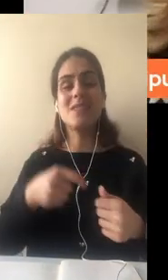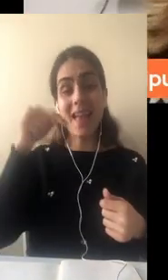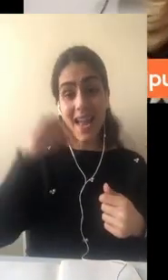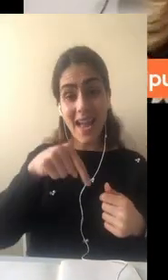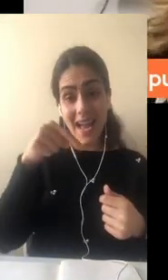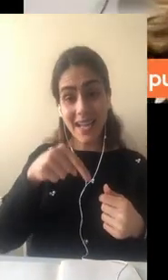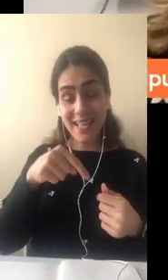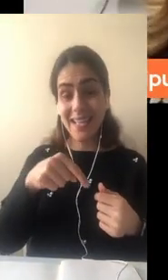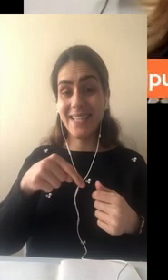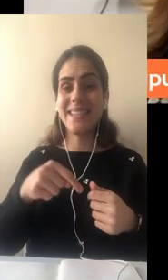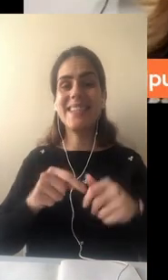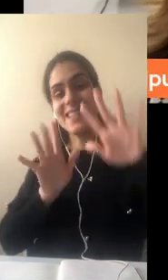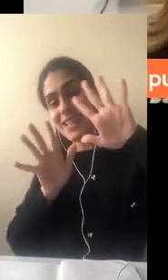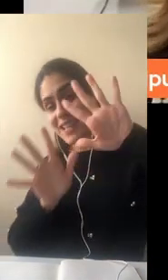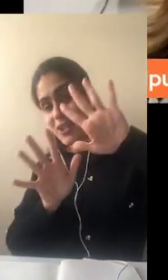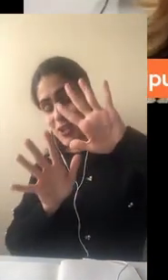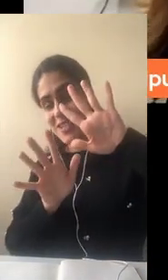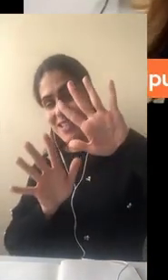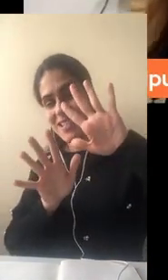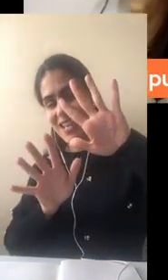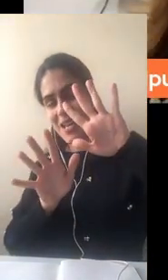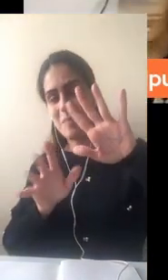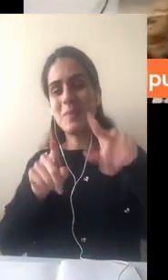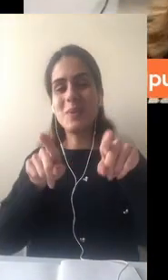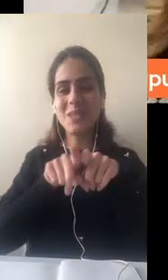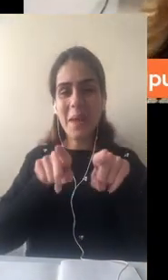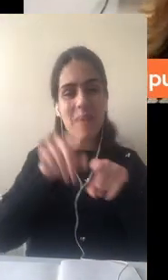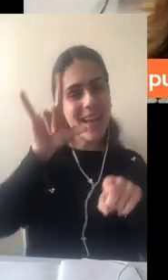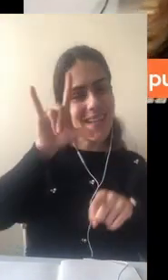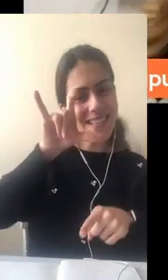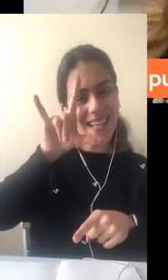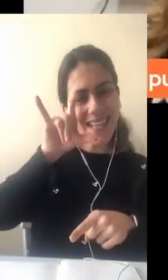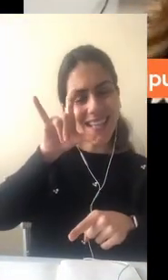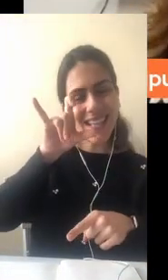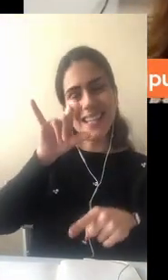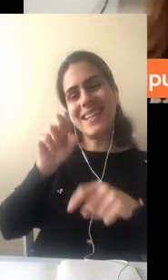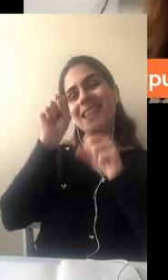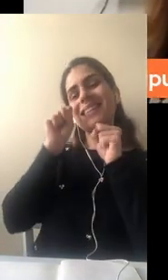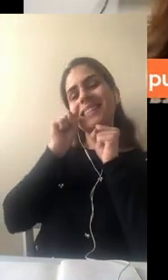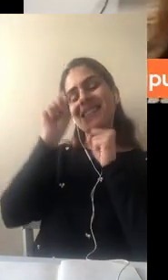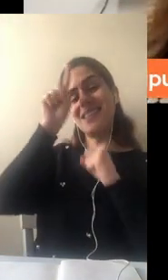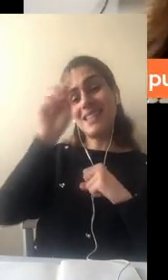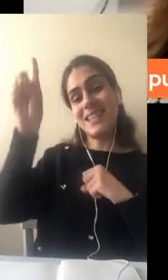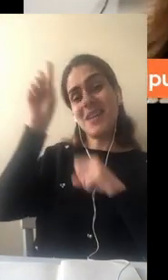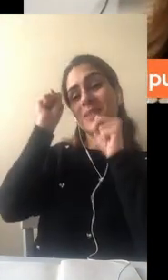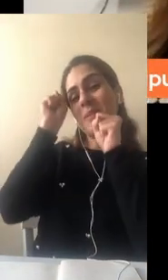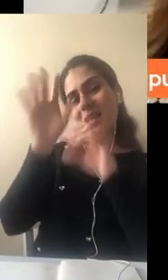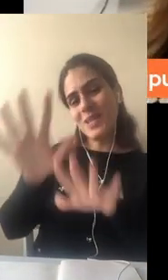quediscípulos.ibp, nossas redes sociais. Bora lá. Deus abençoe.